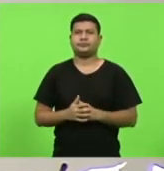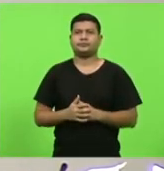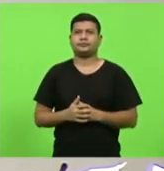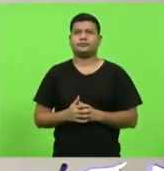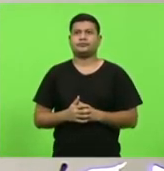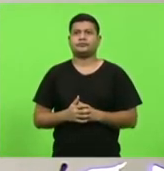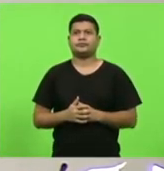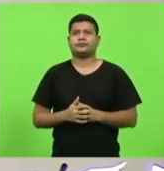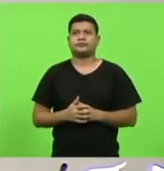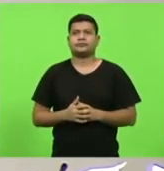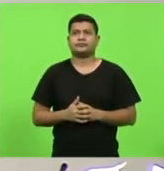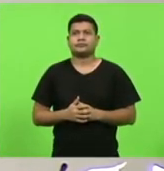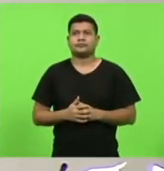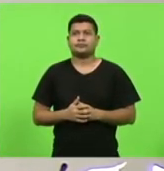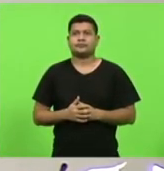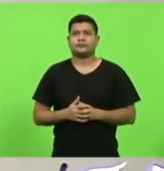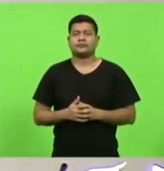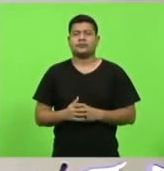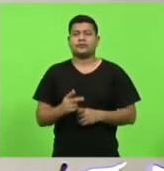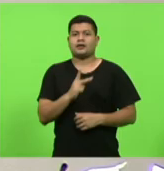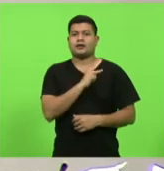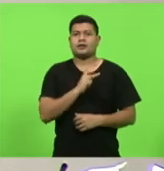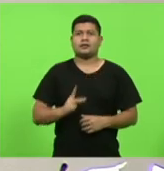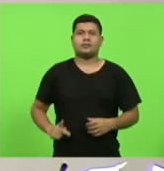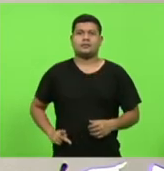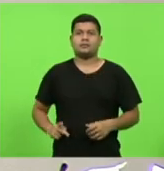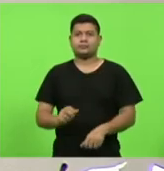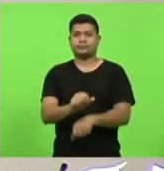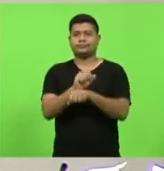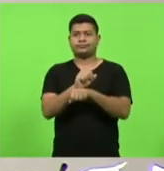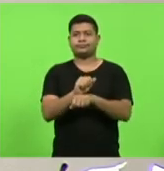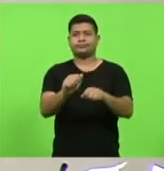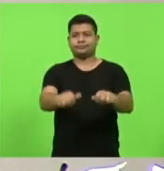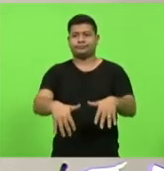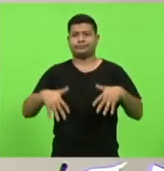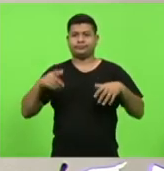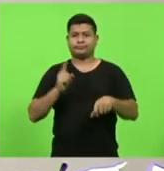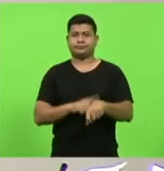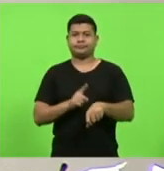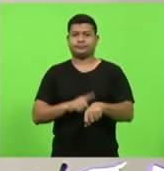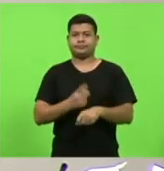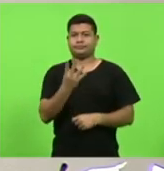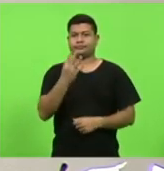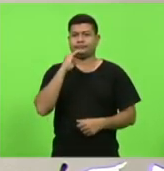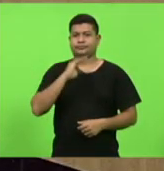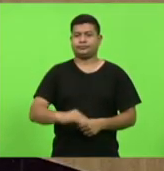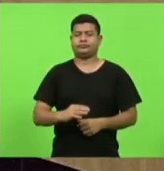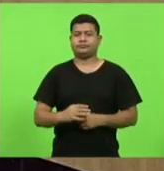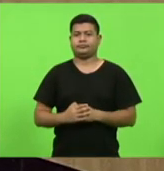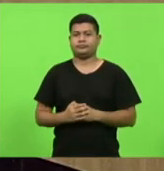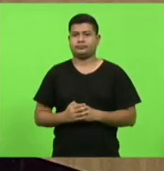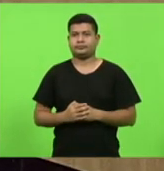partidos políticos, esta presidente suspende a sessão até às 16 horas.